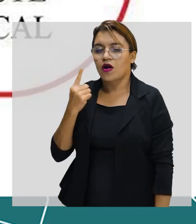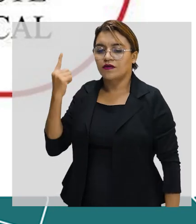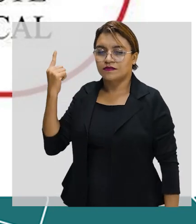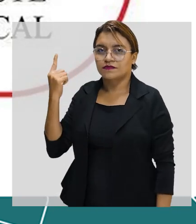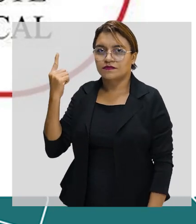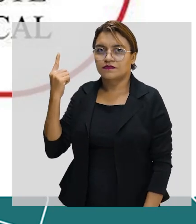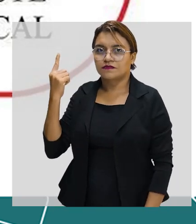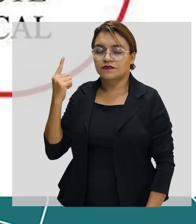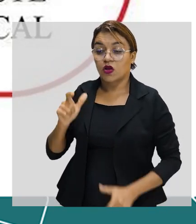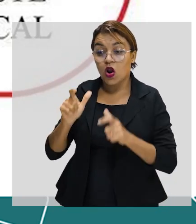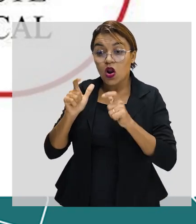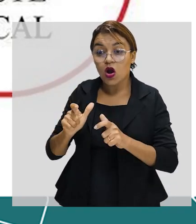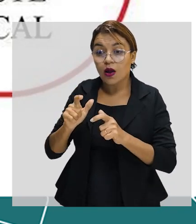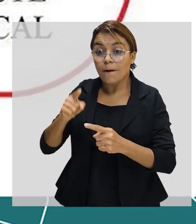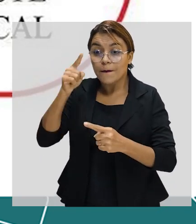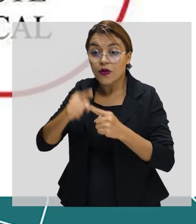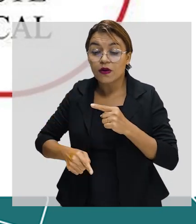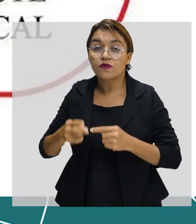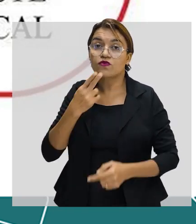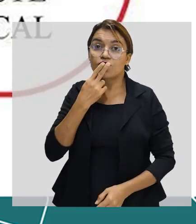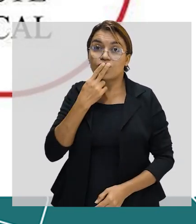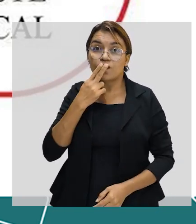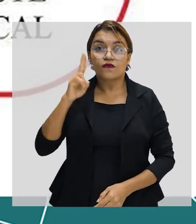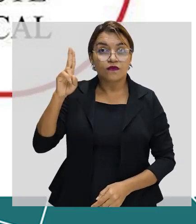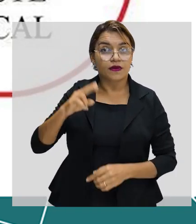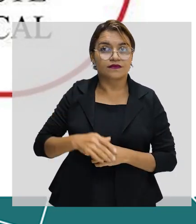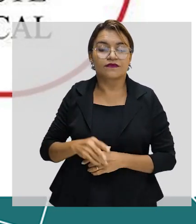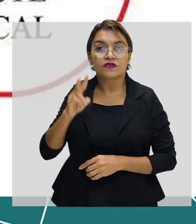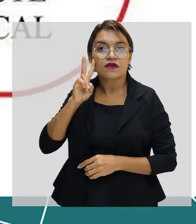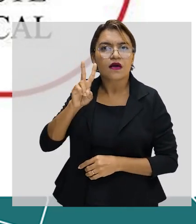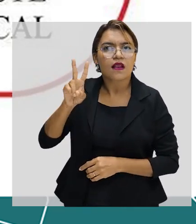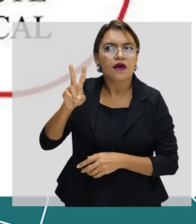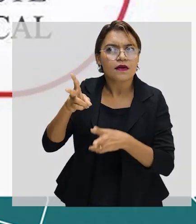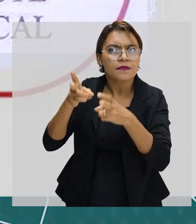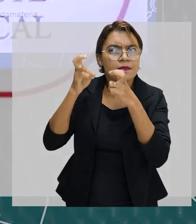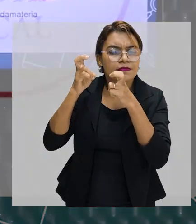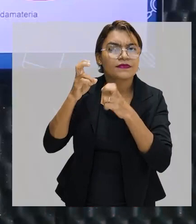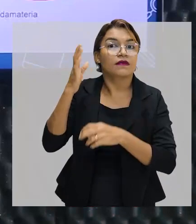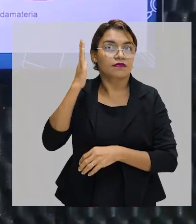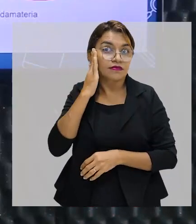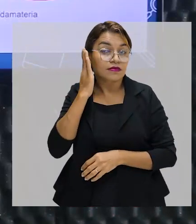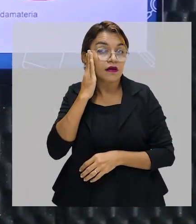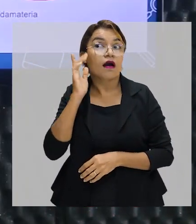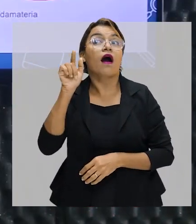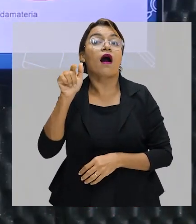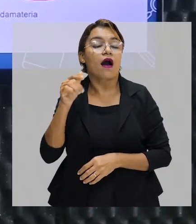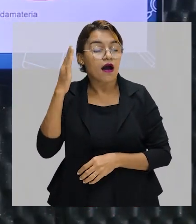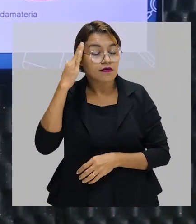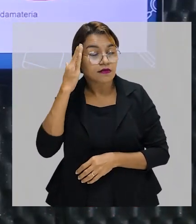proibido fumar neste local. Só você lendo, você vai entender. Não pode fumar.